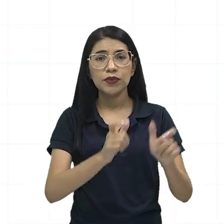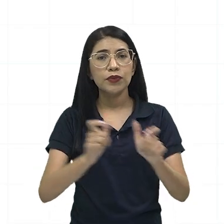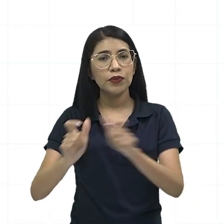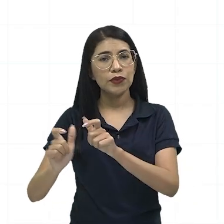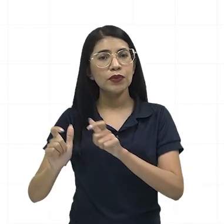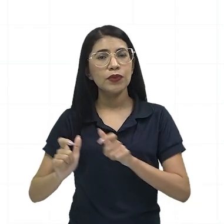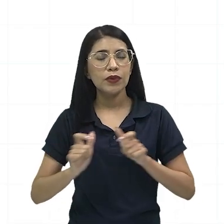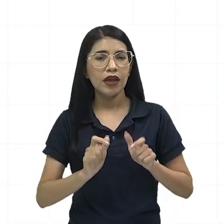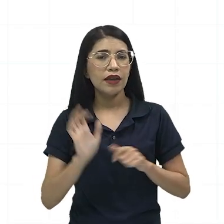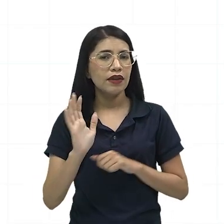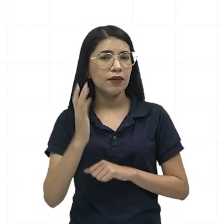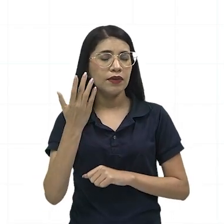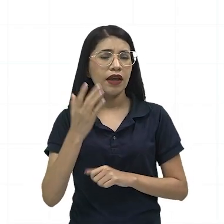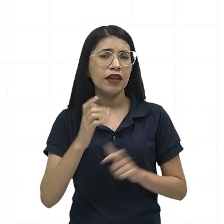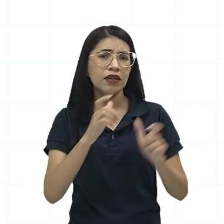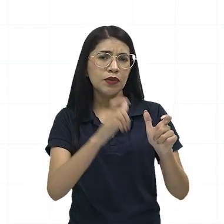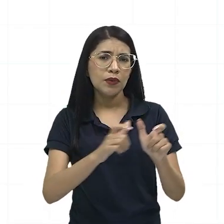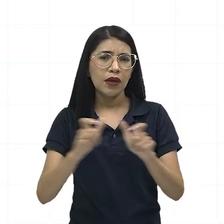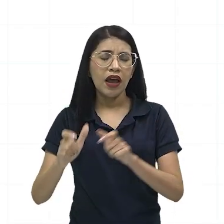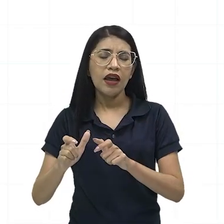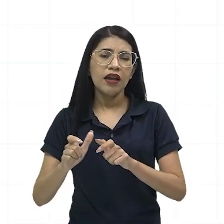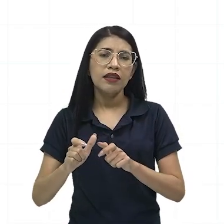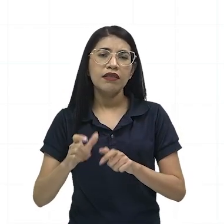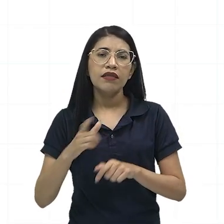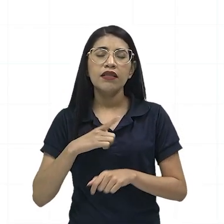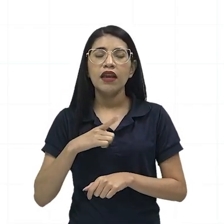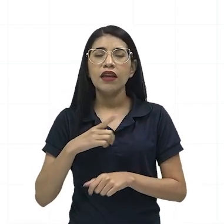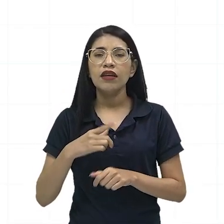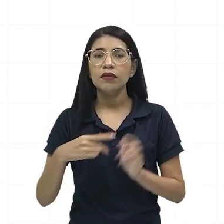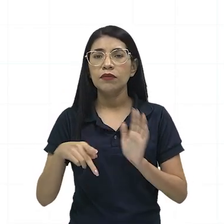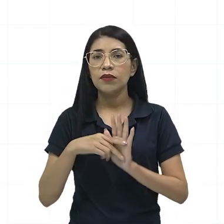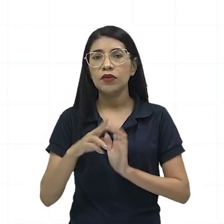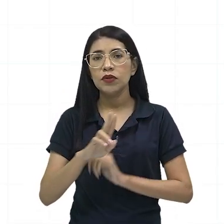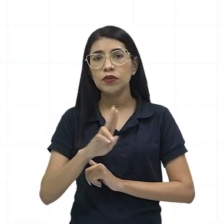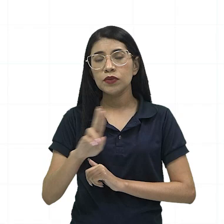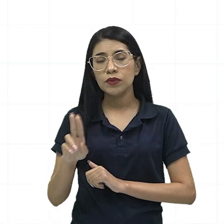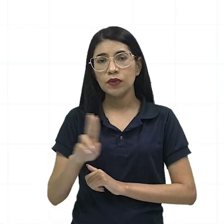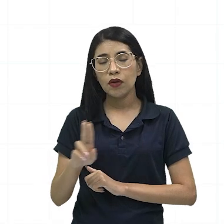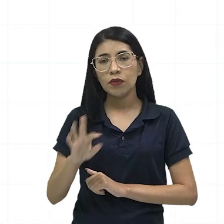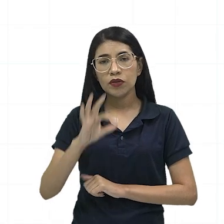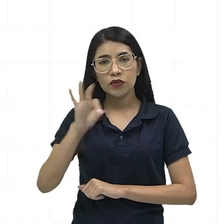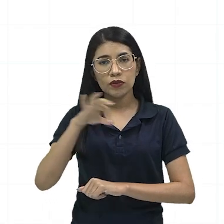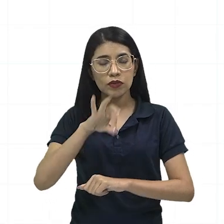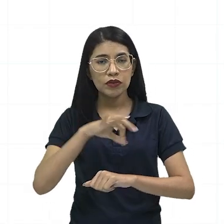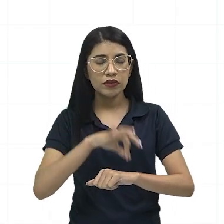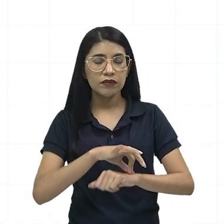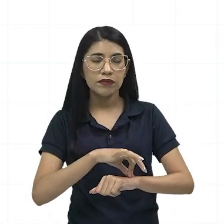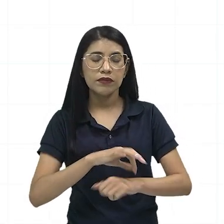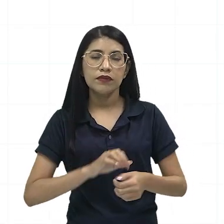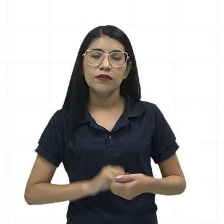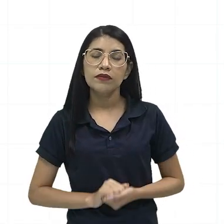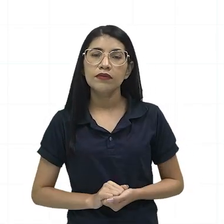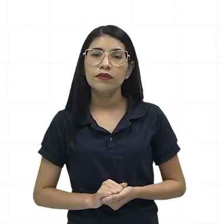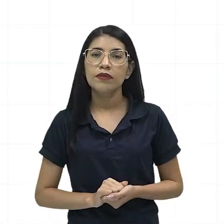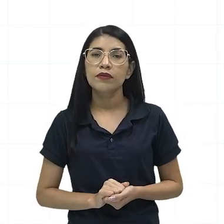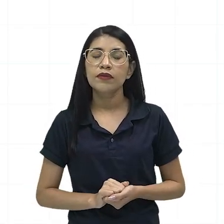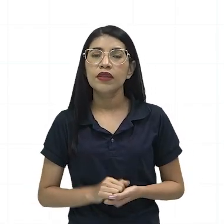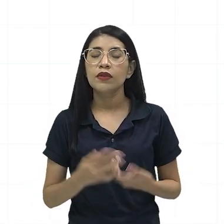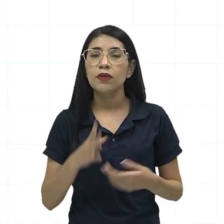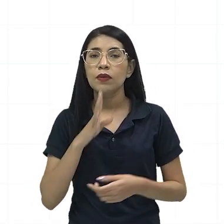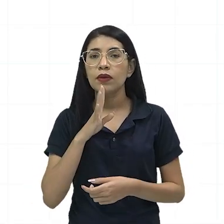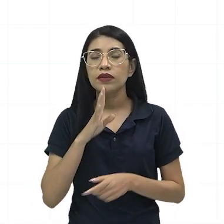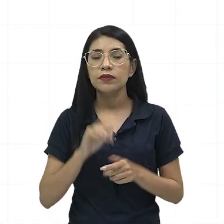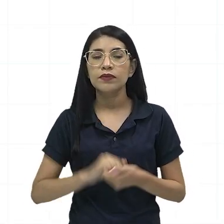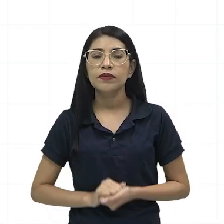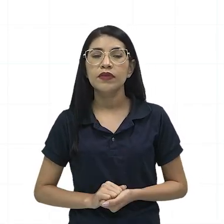região, né? Então, cada região chama esses vetores de um jeito. Então, eles são conhecidos